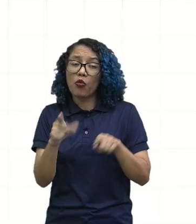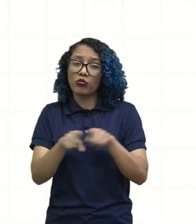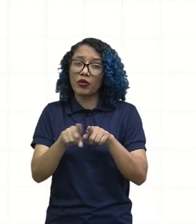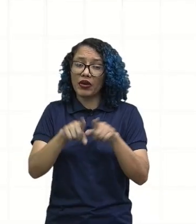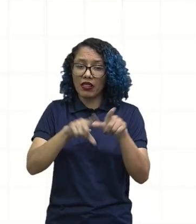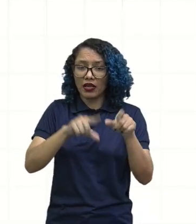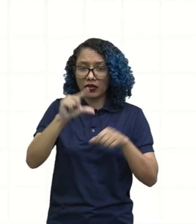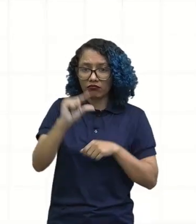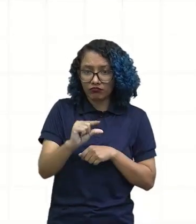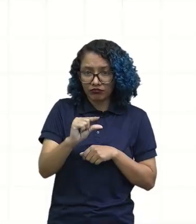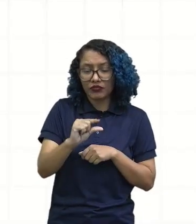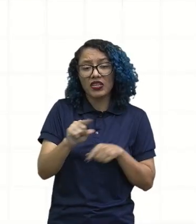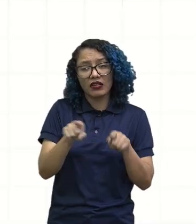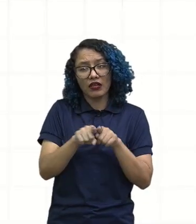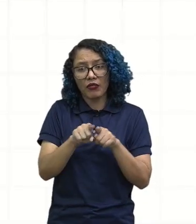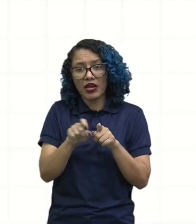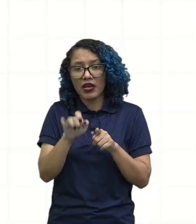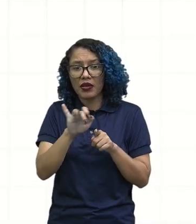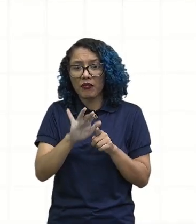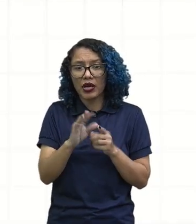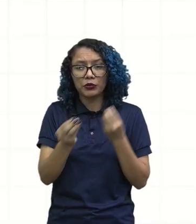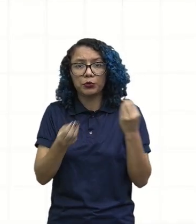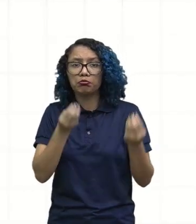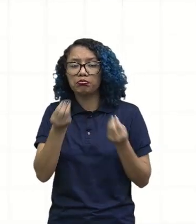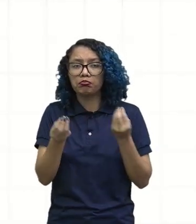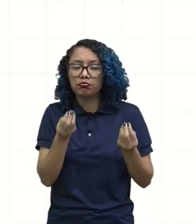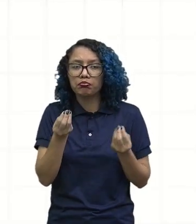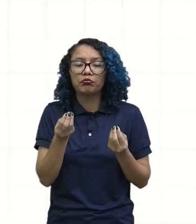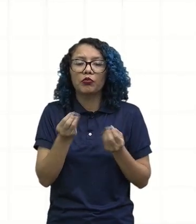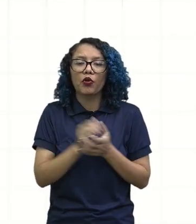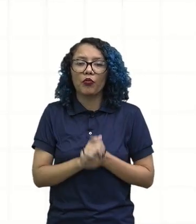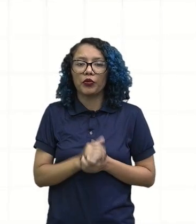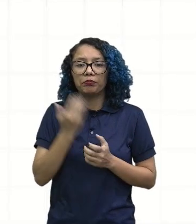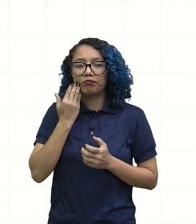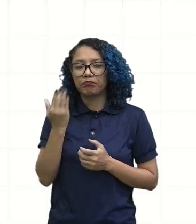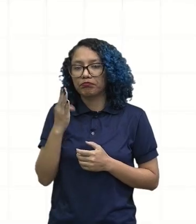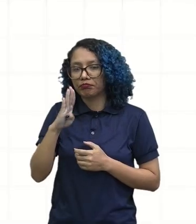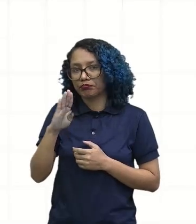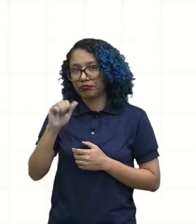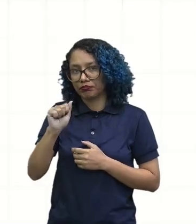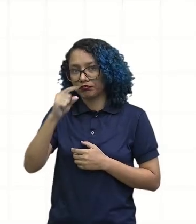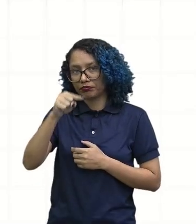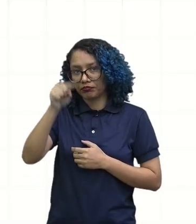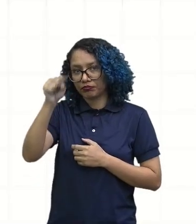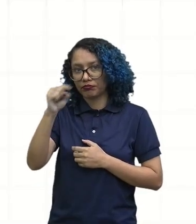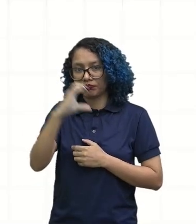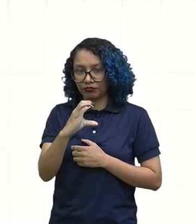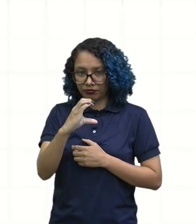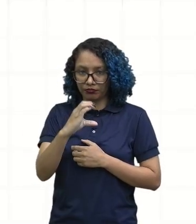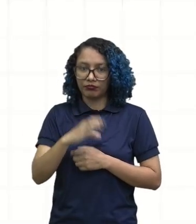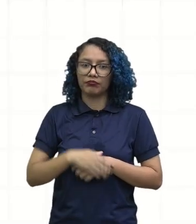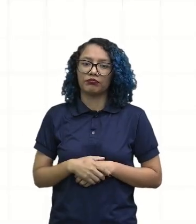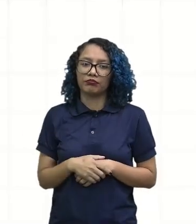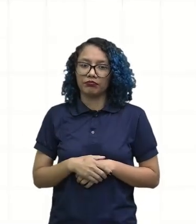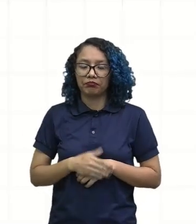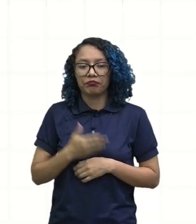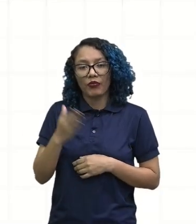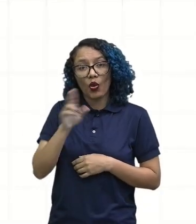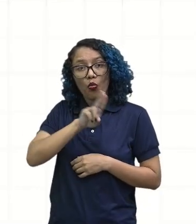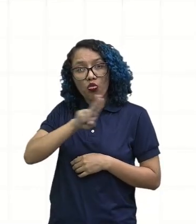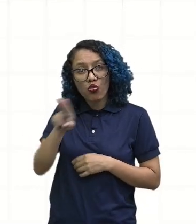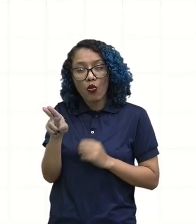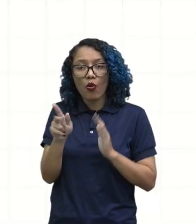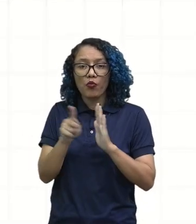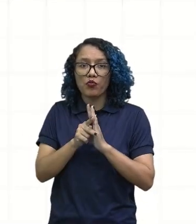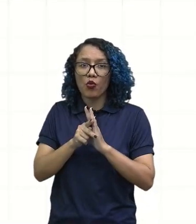caso da figura acima, da seguinte maneira, BAC. Esse aqui é o ângulo, melhor, é a